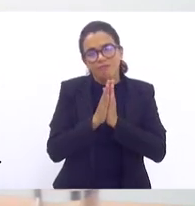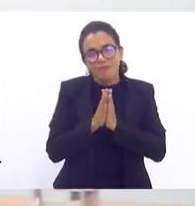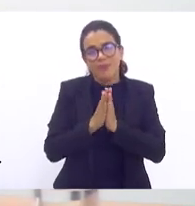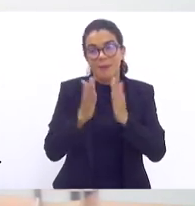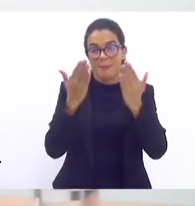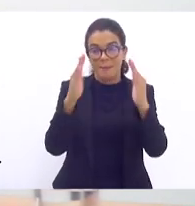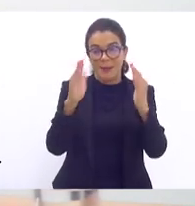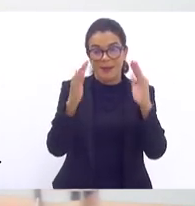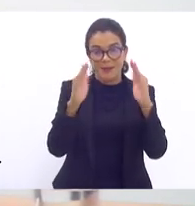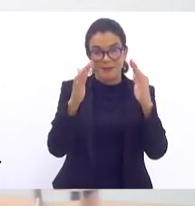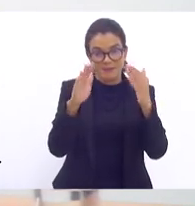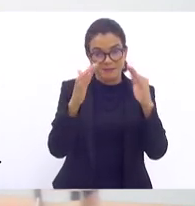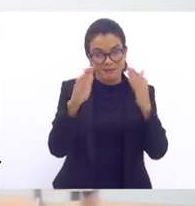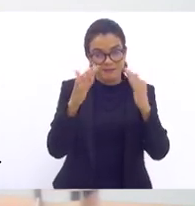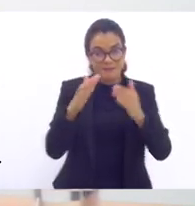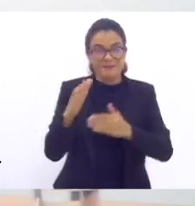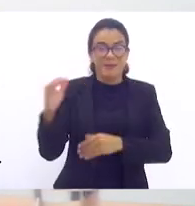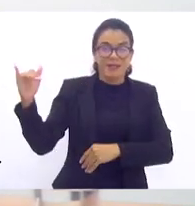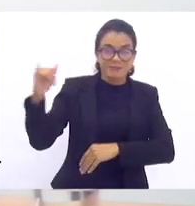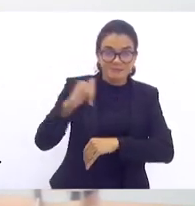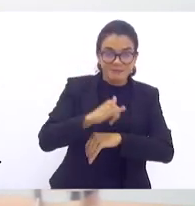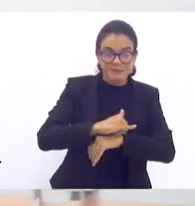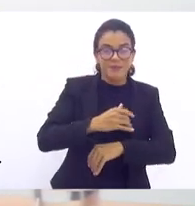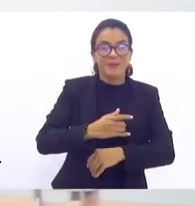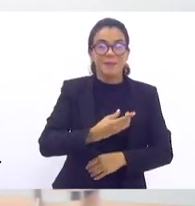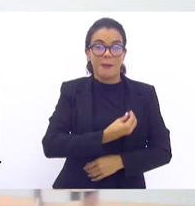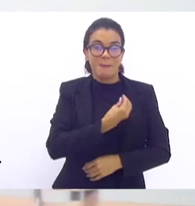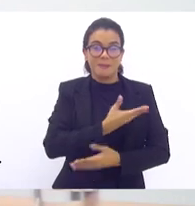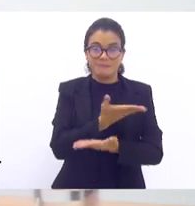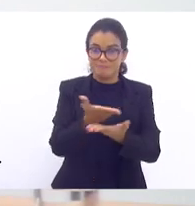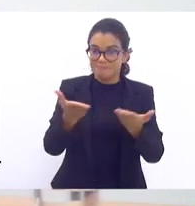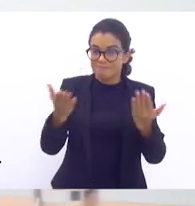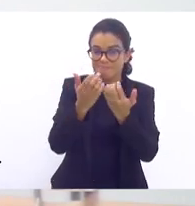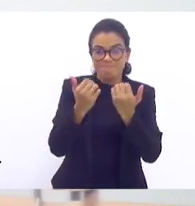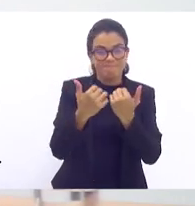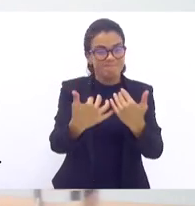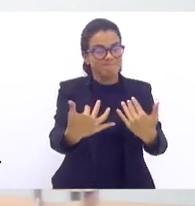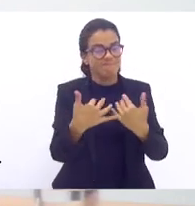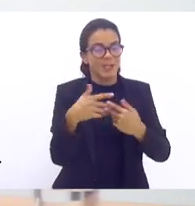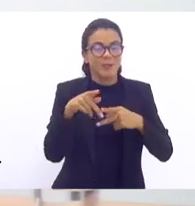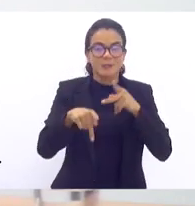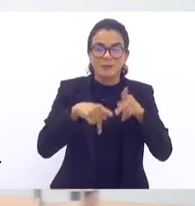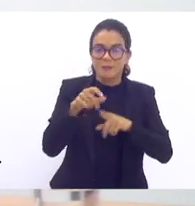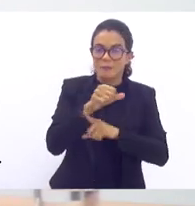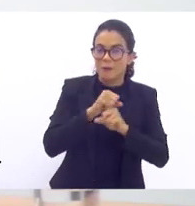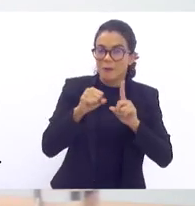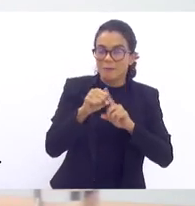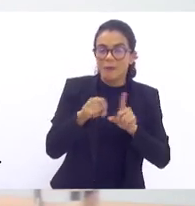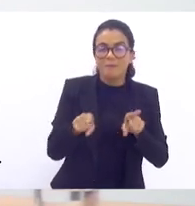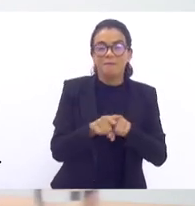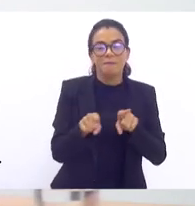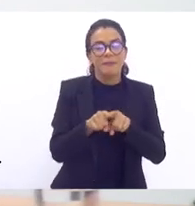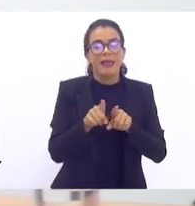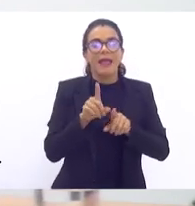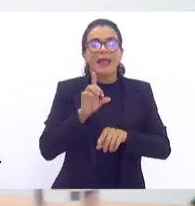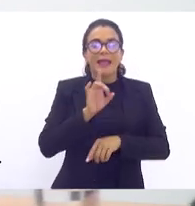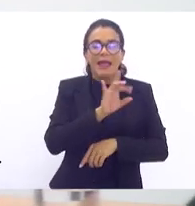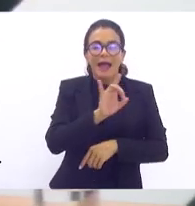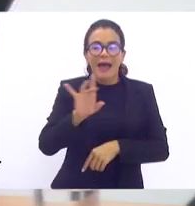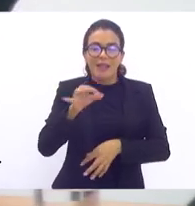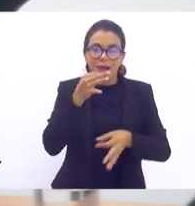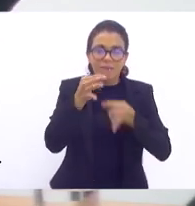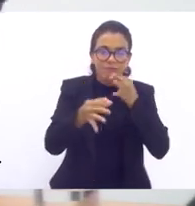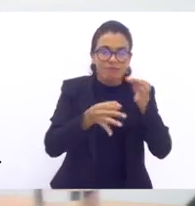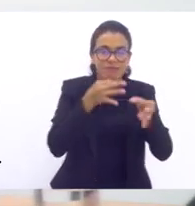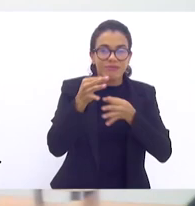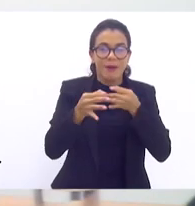Meus parabéns pela sua vida parabéns a todos vocês que estão participando dessa audiência pública cada intervenção é importante porque estudar nós